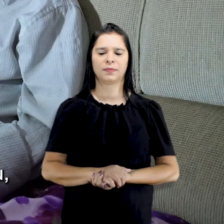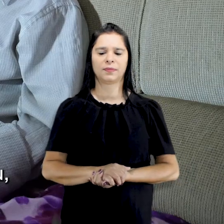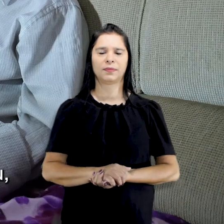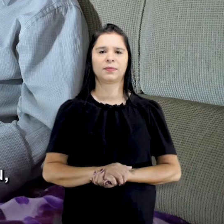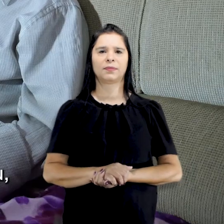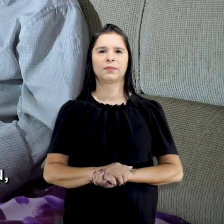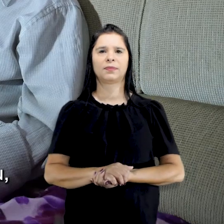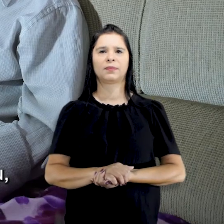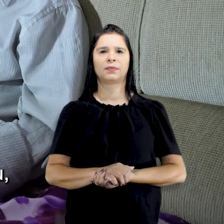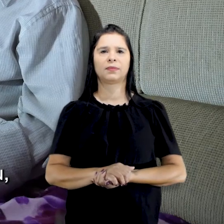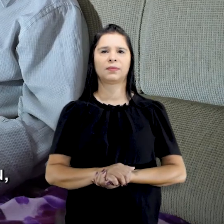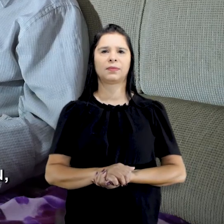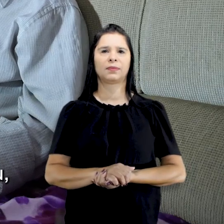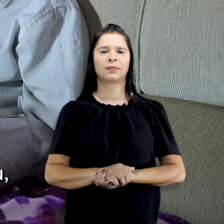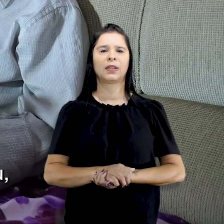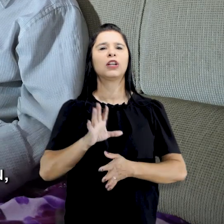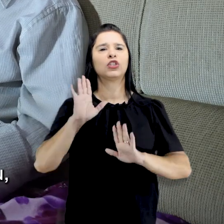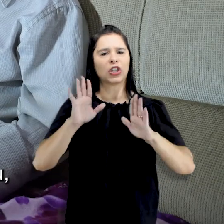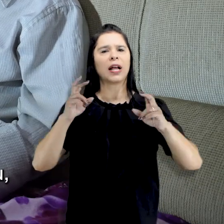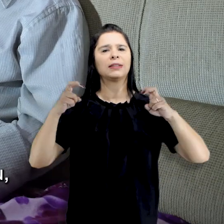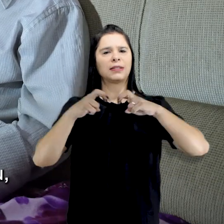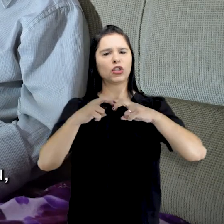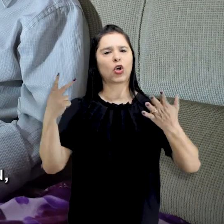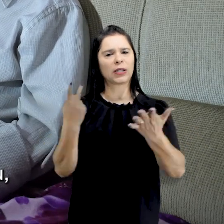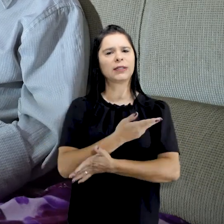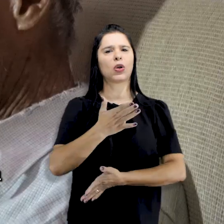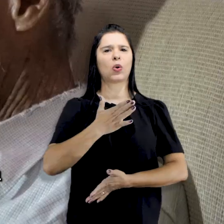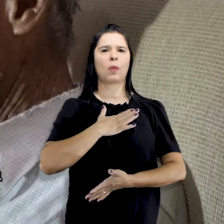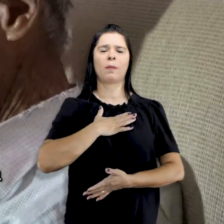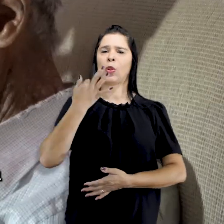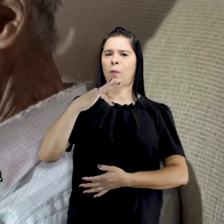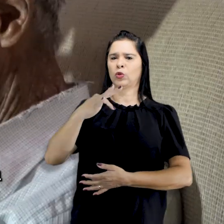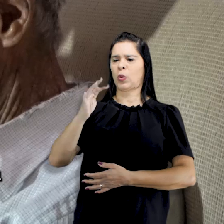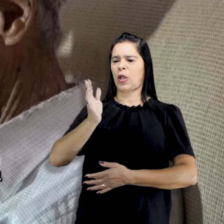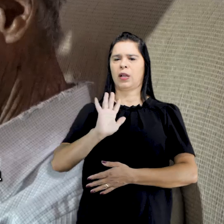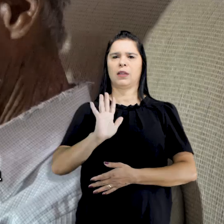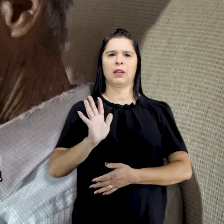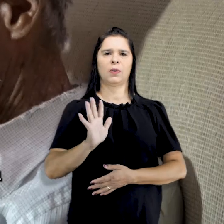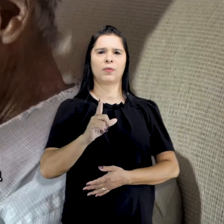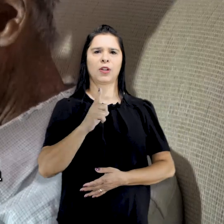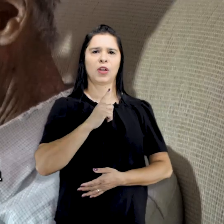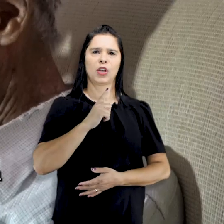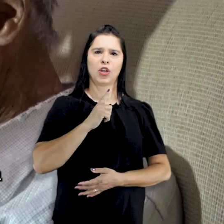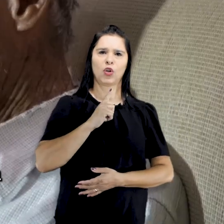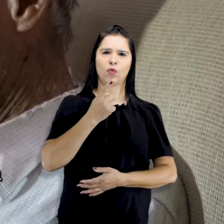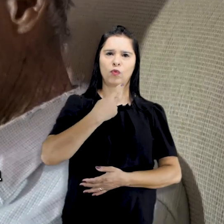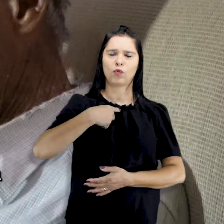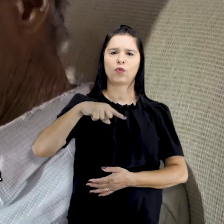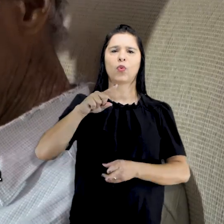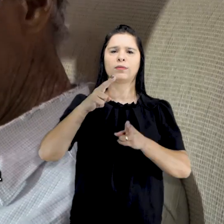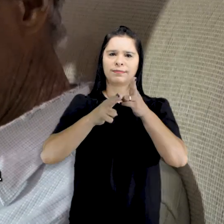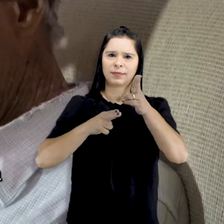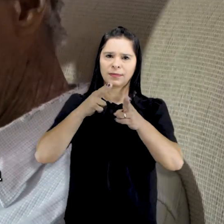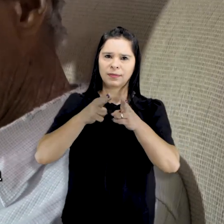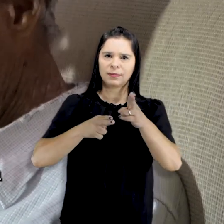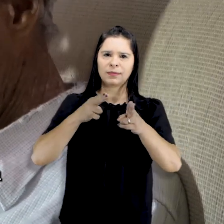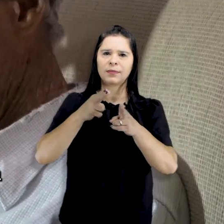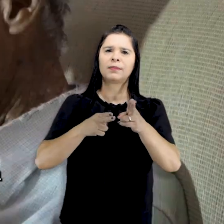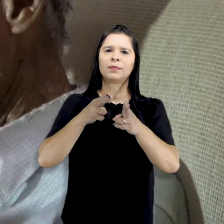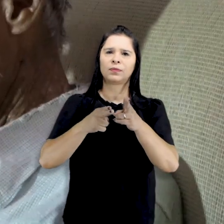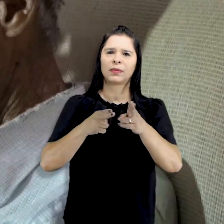Acidente comigo aconteceu, mas não cheguei a machucar, né? Então, lá eu com uma locomotiva, puxando